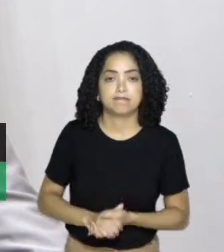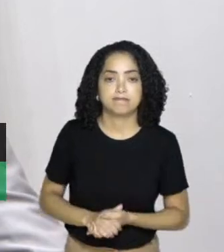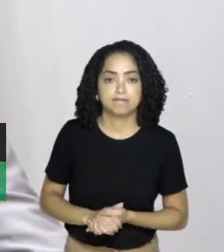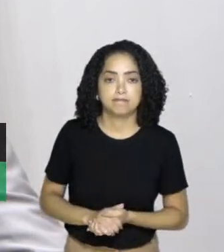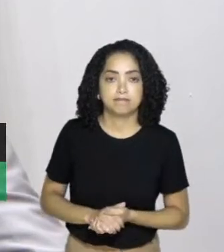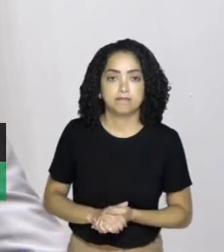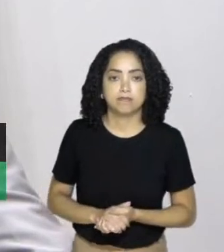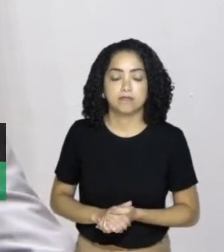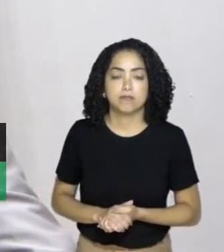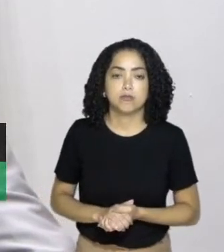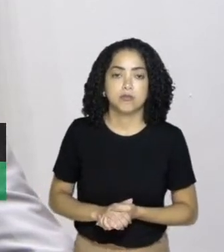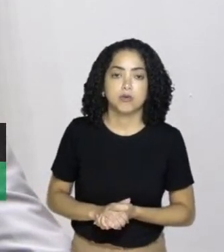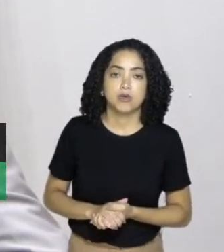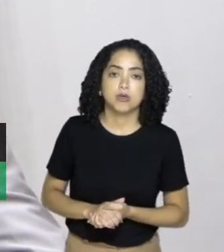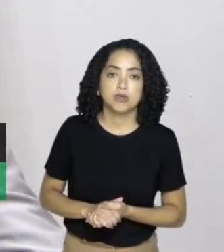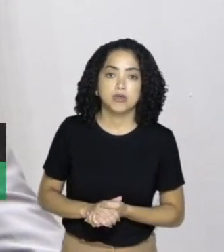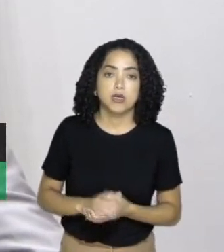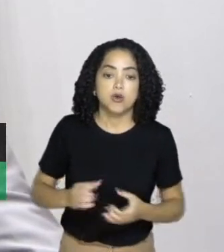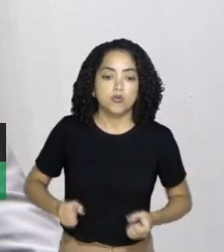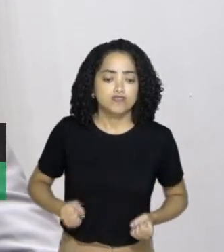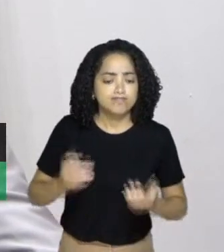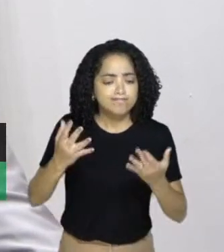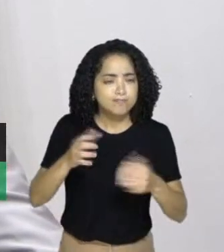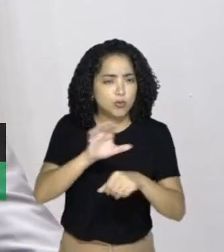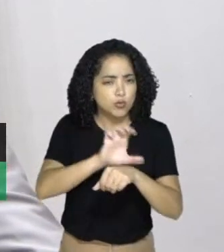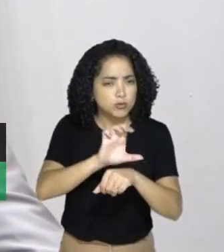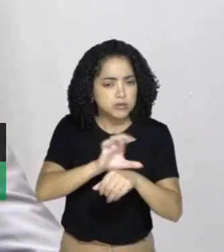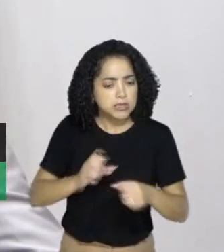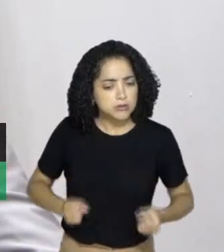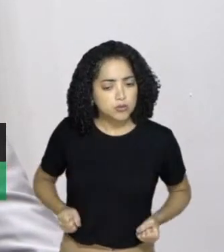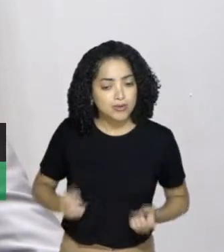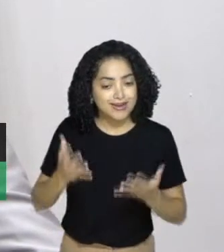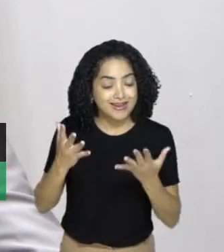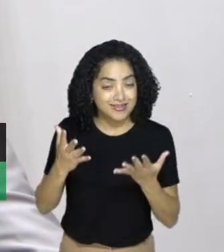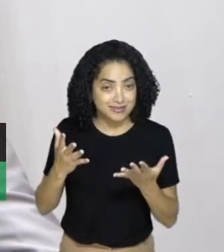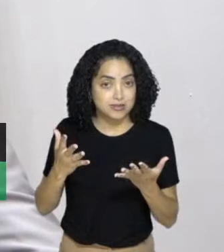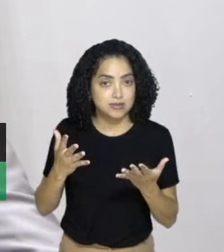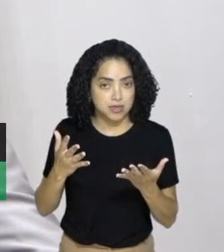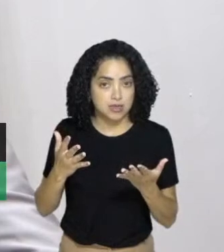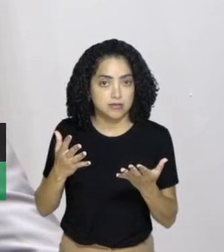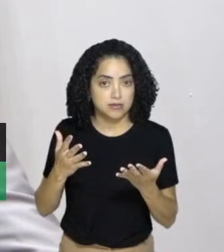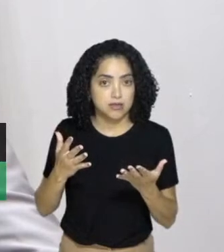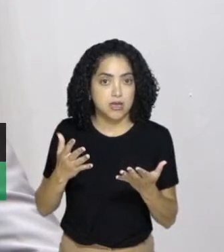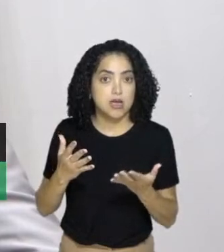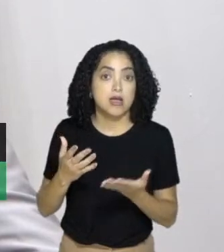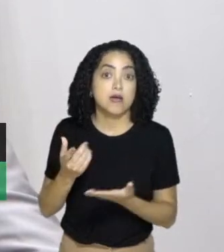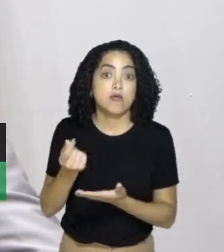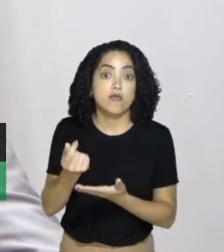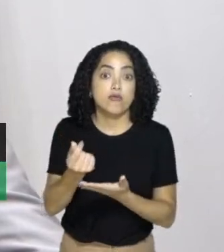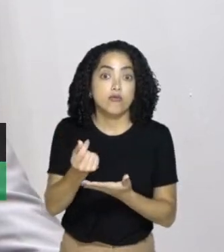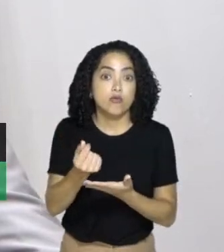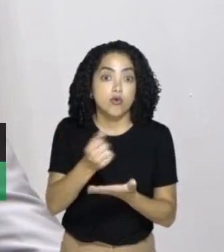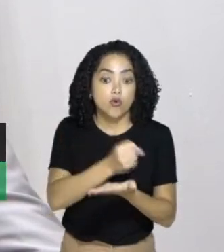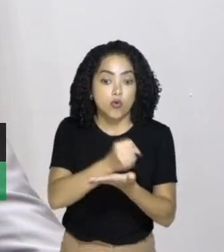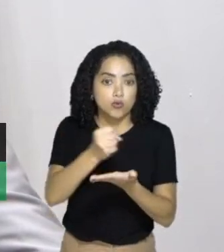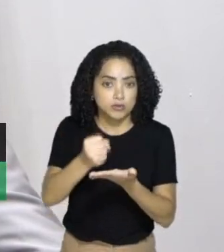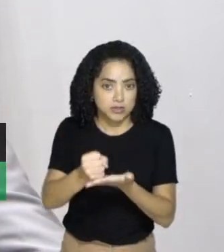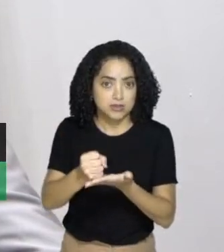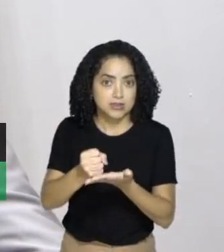O Estado que gasta com uma superfaturação, com uma contratação de uma